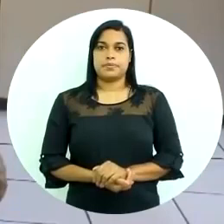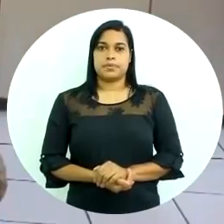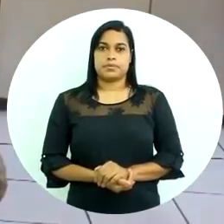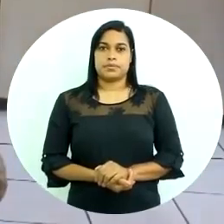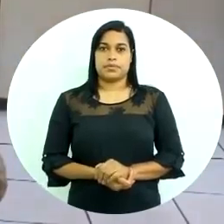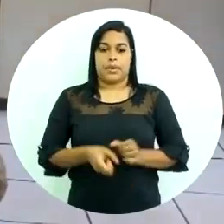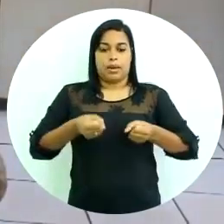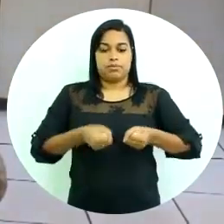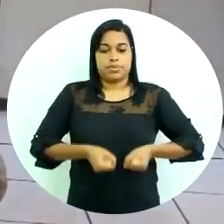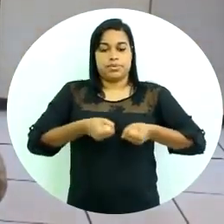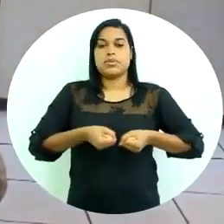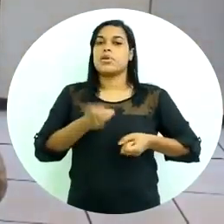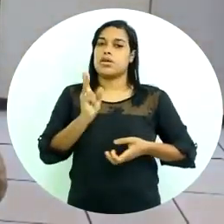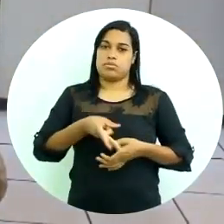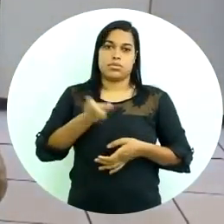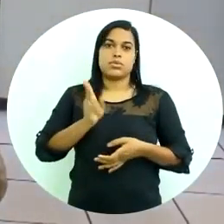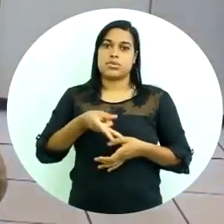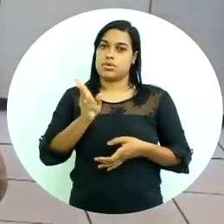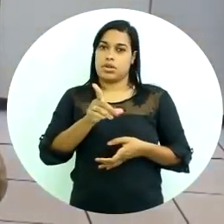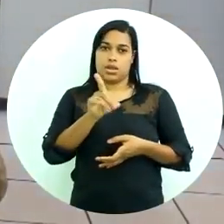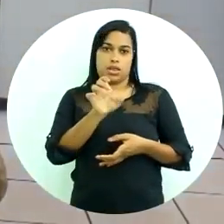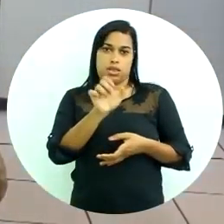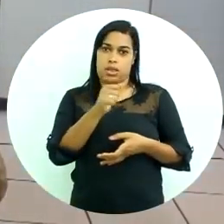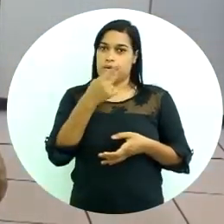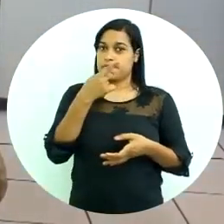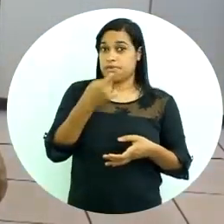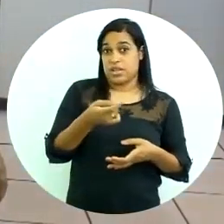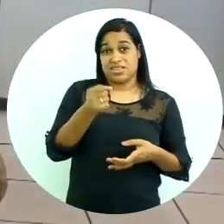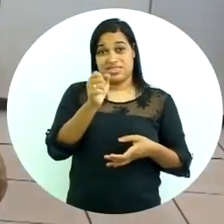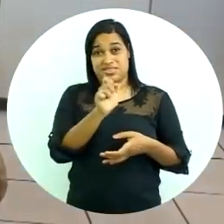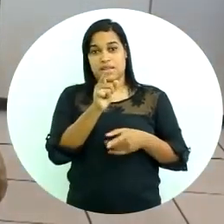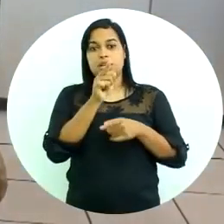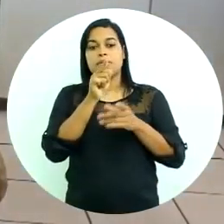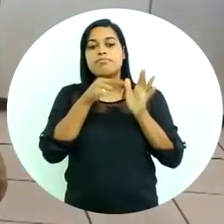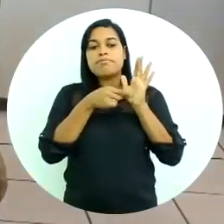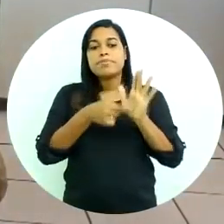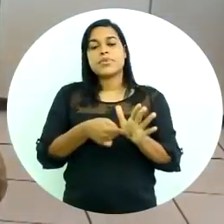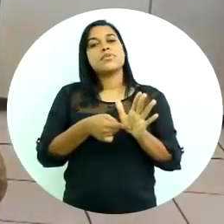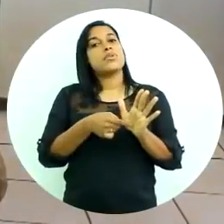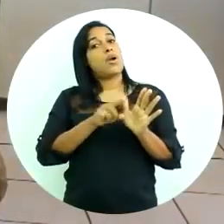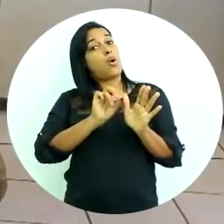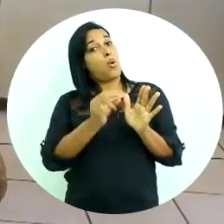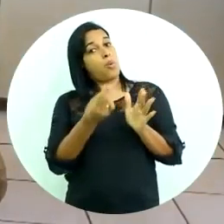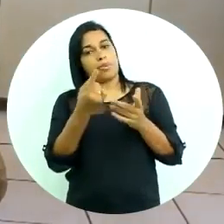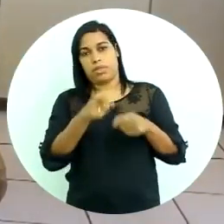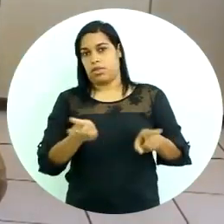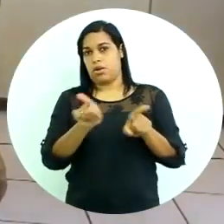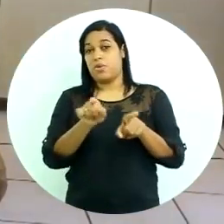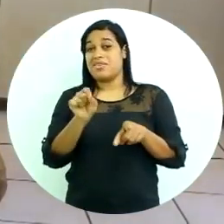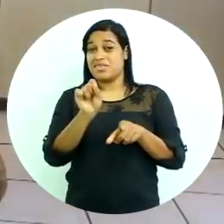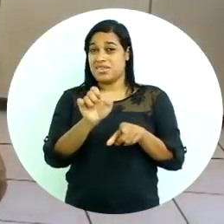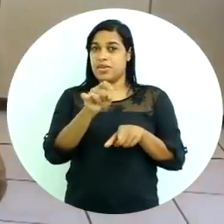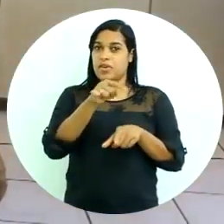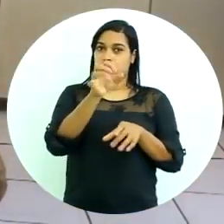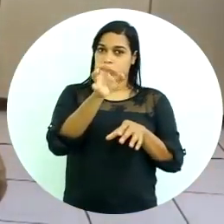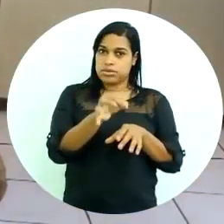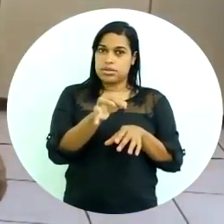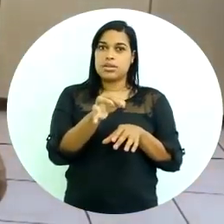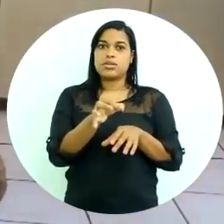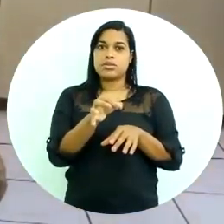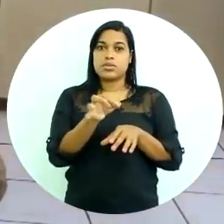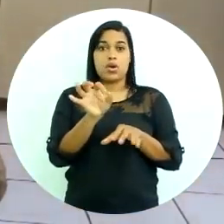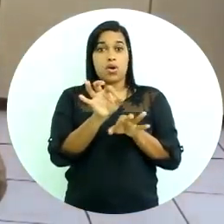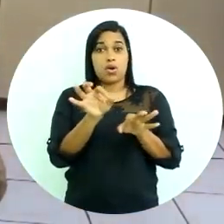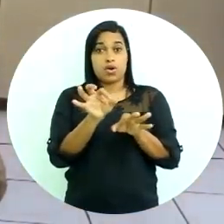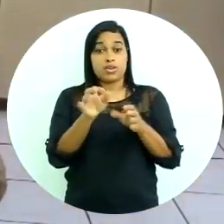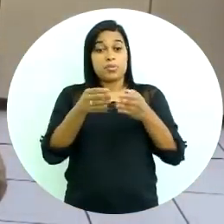a máquina e vai esperar o DEA dizer se o choque ele é indicado ou não. Se o choque for indicado, ótimo. Afasta